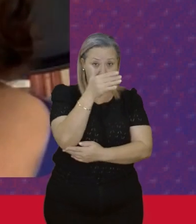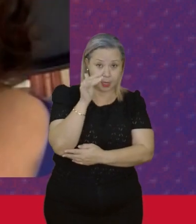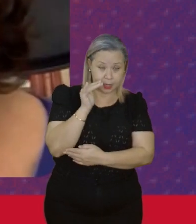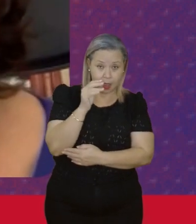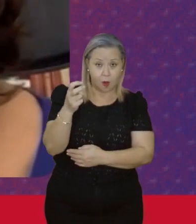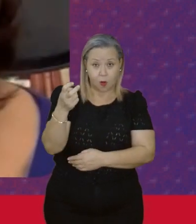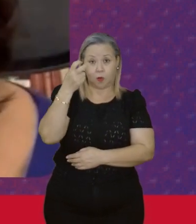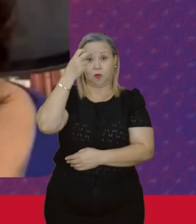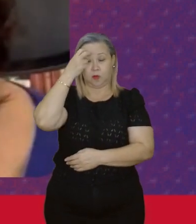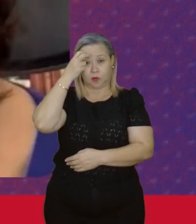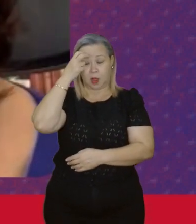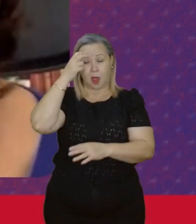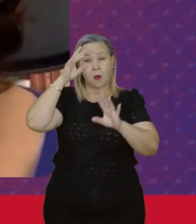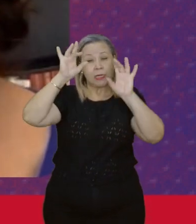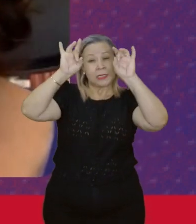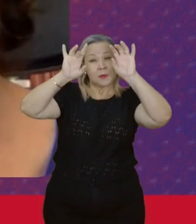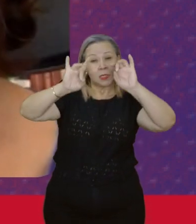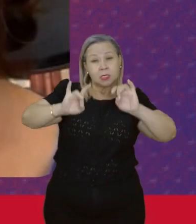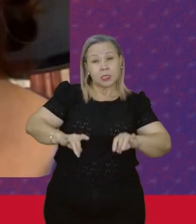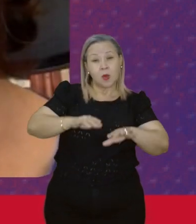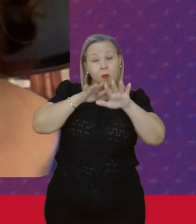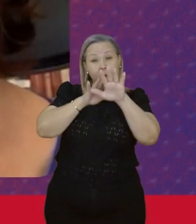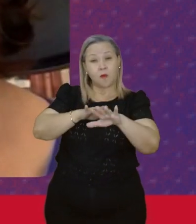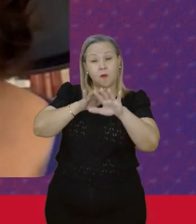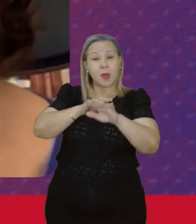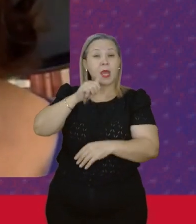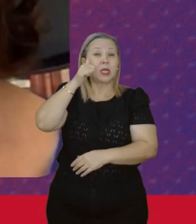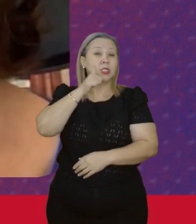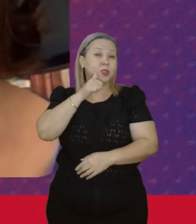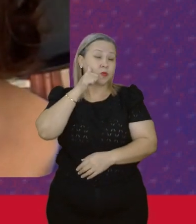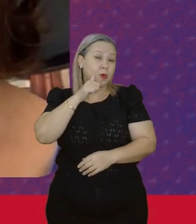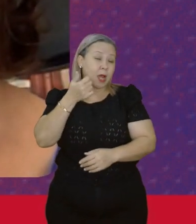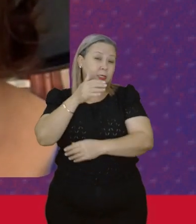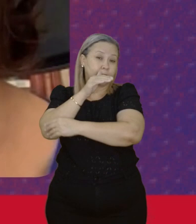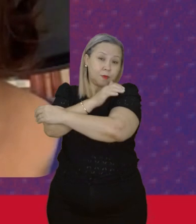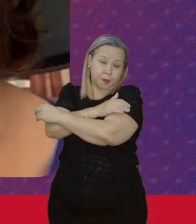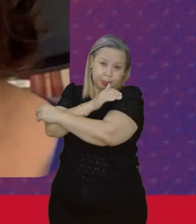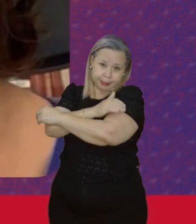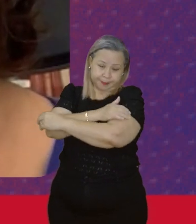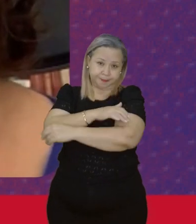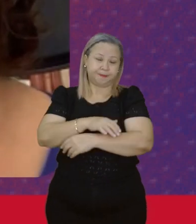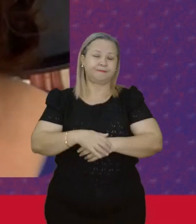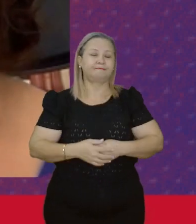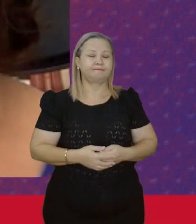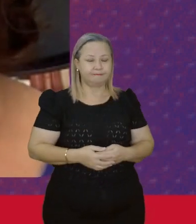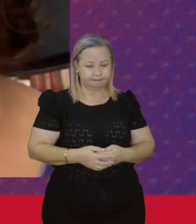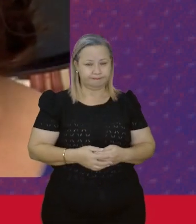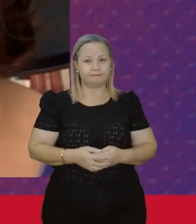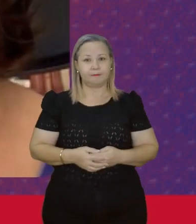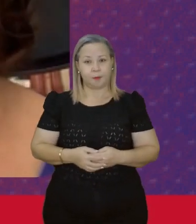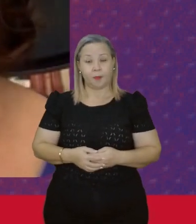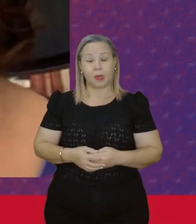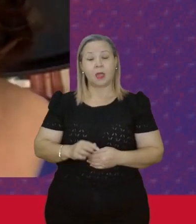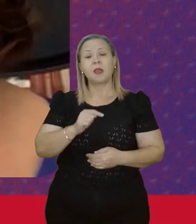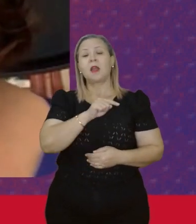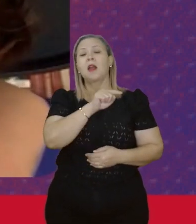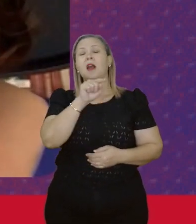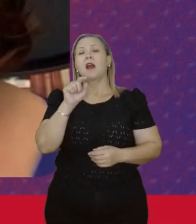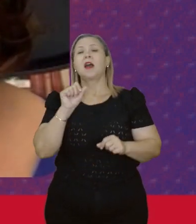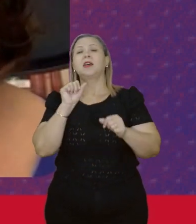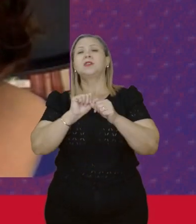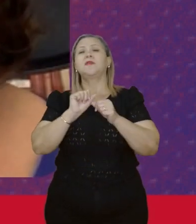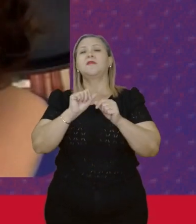e, especialmente, os movimentos de mulheres e os movimentos feministas. E eles fazem